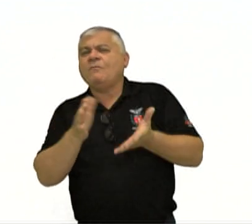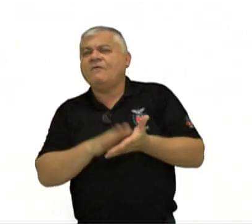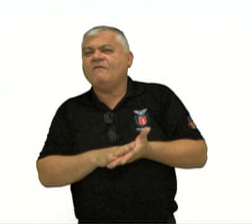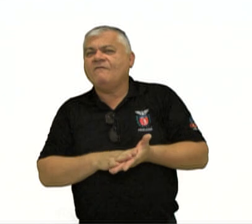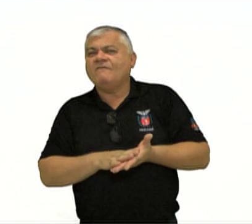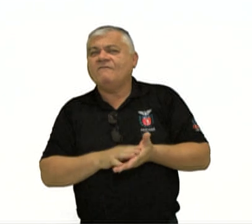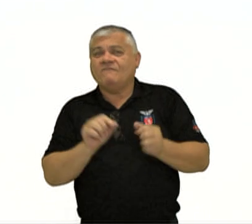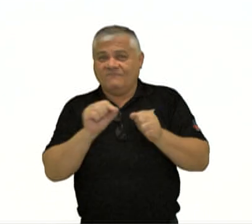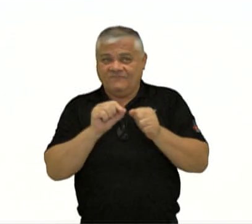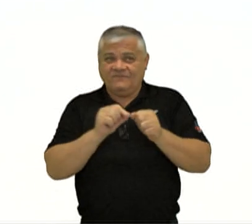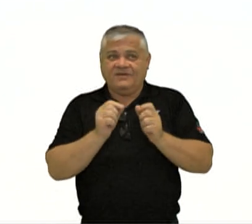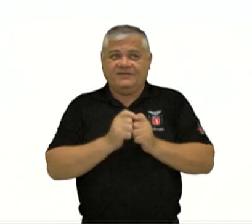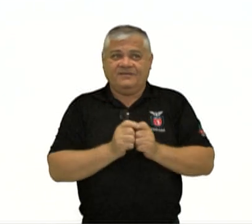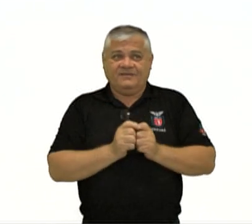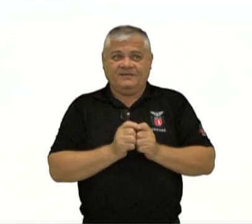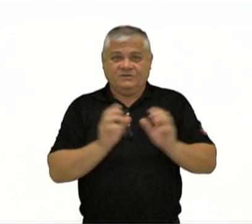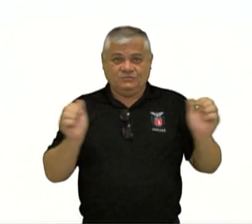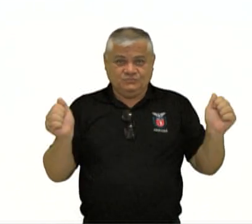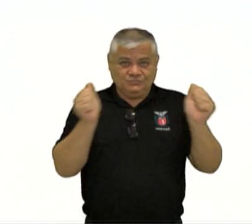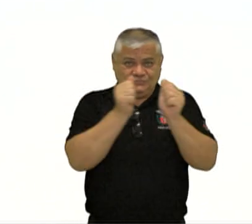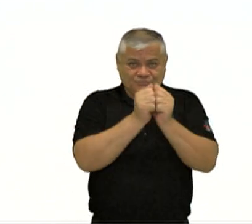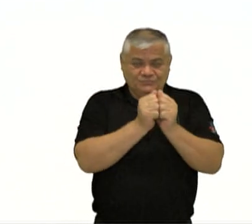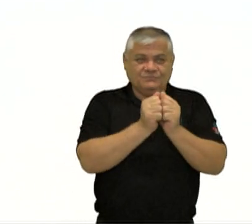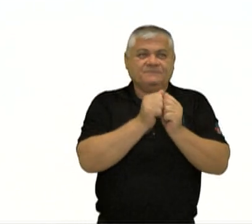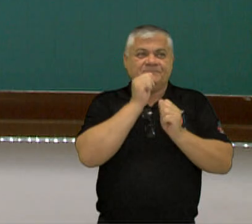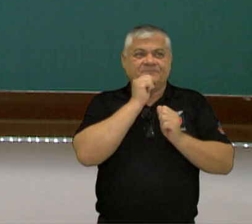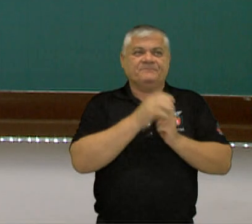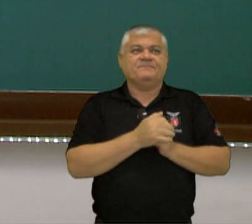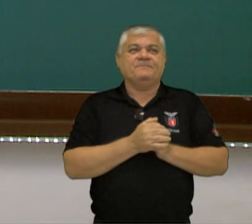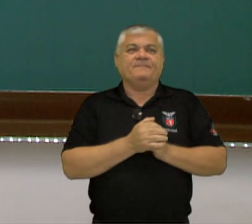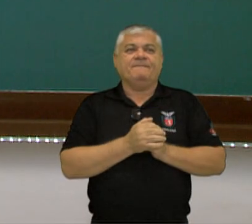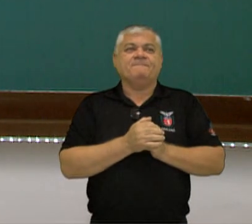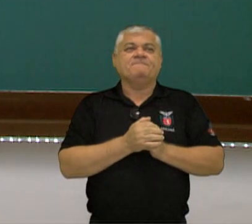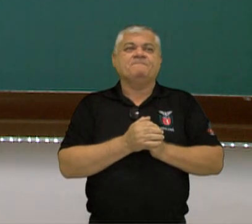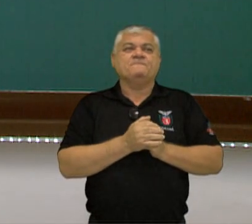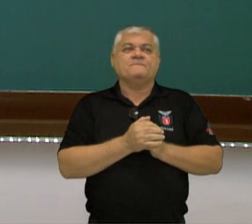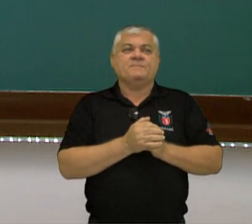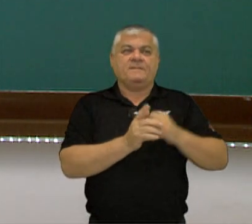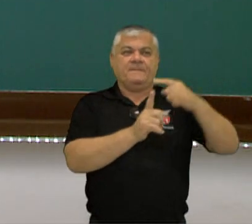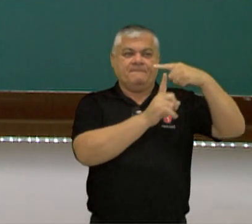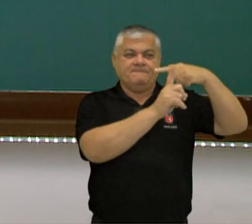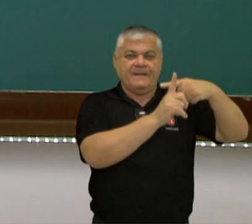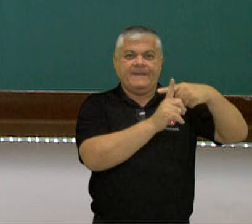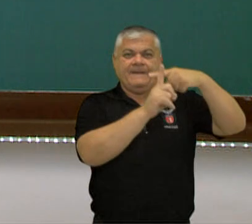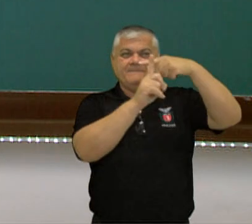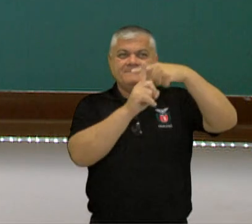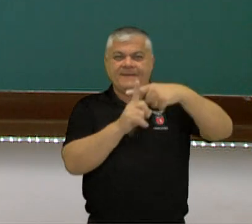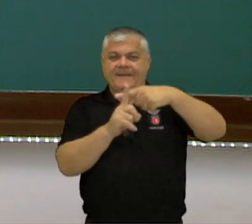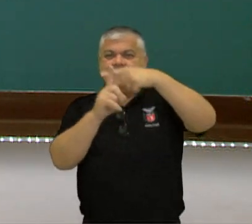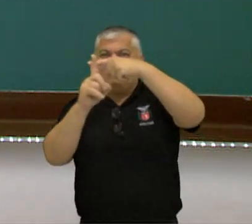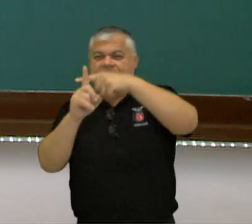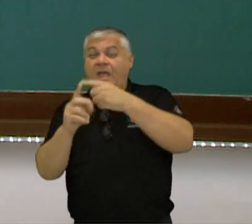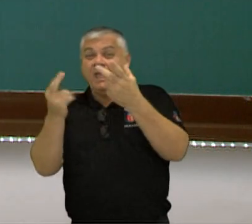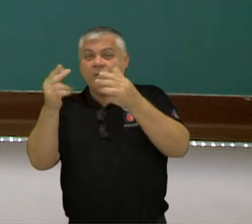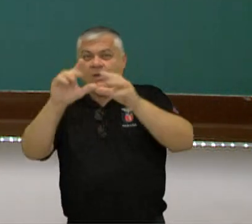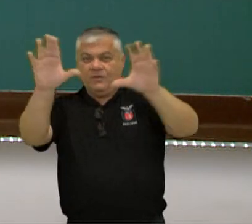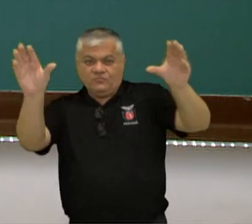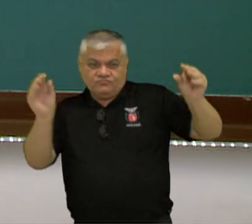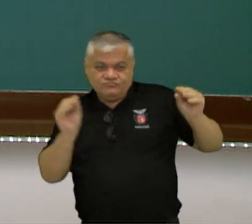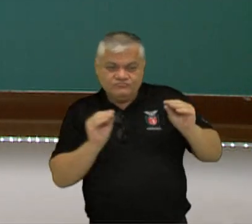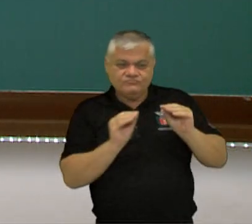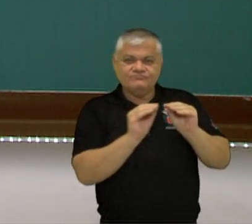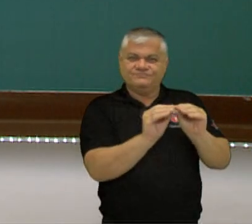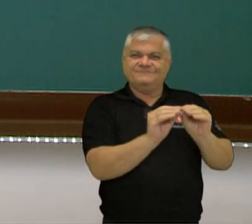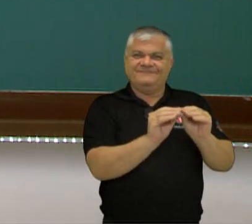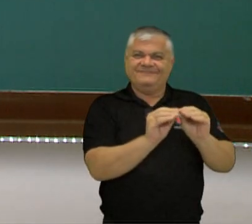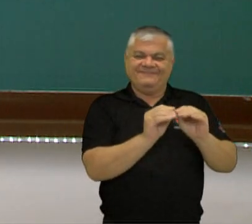você usaria aqui? Então, uma sugestão, você pegar, separar os números que têm sinal